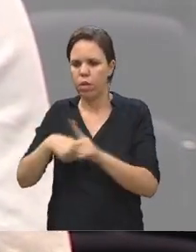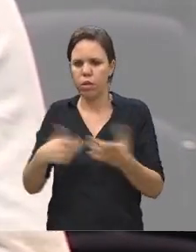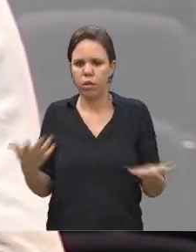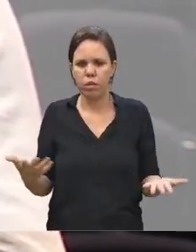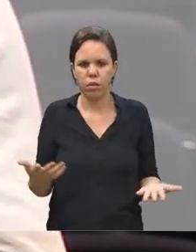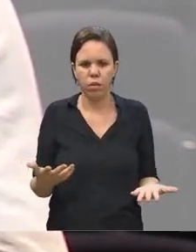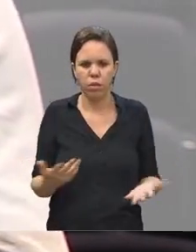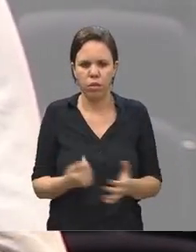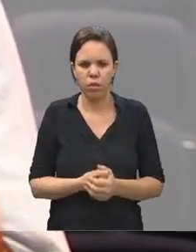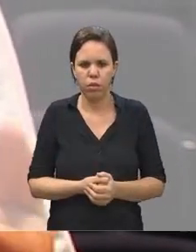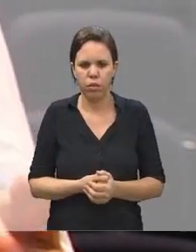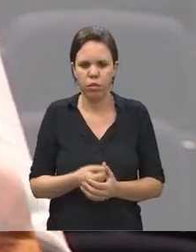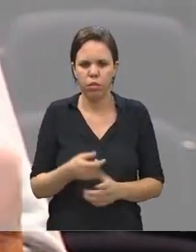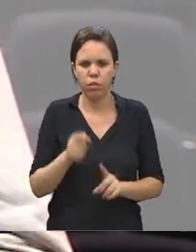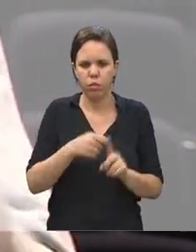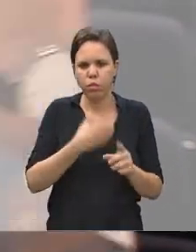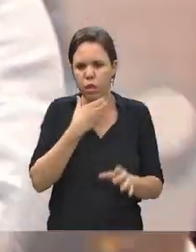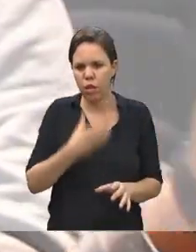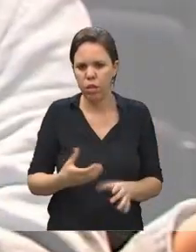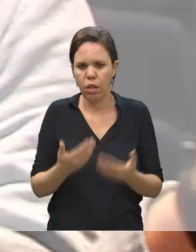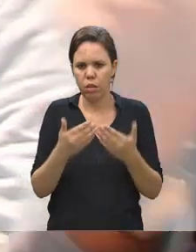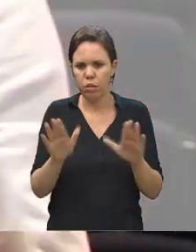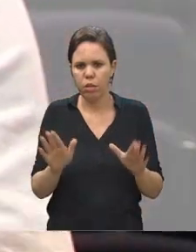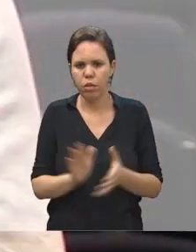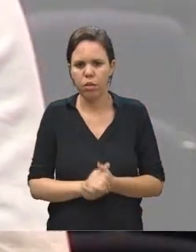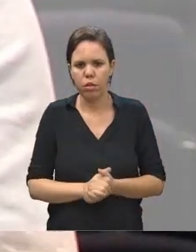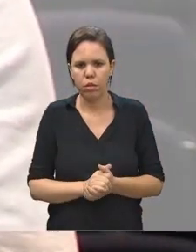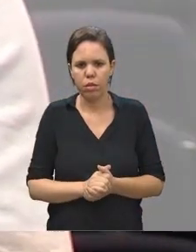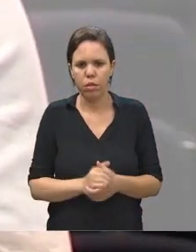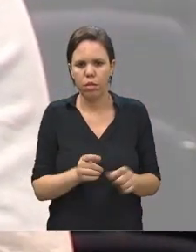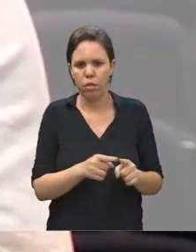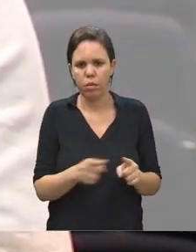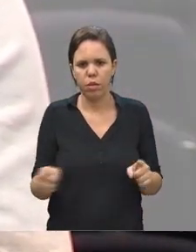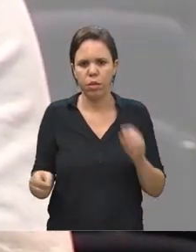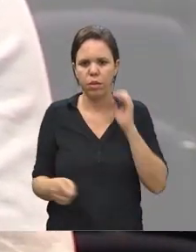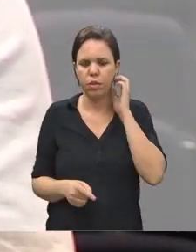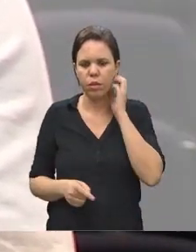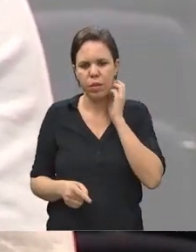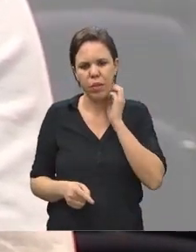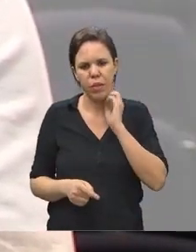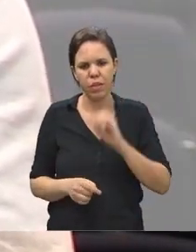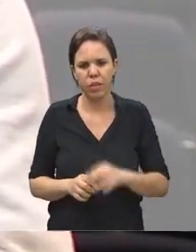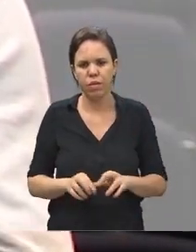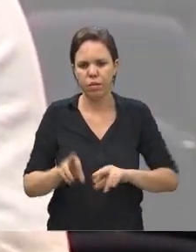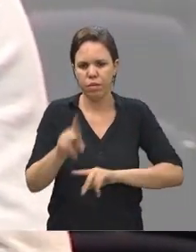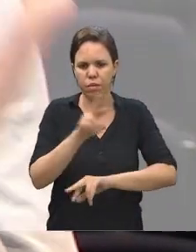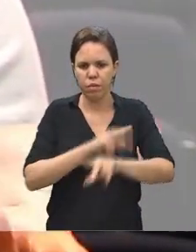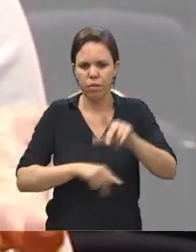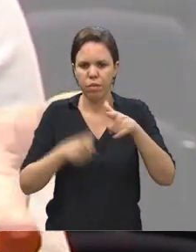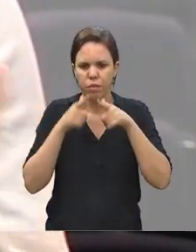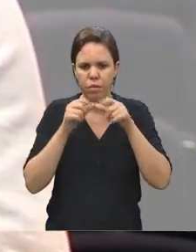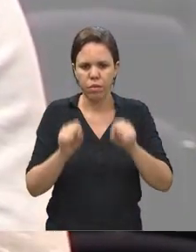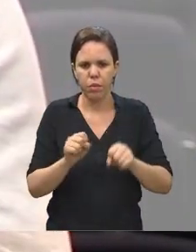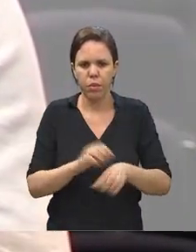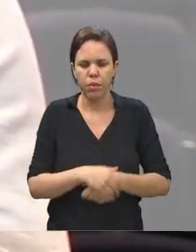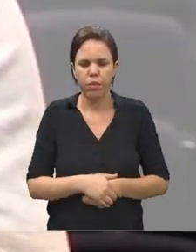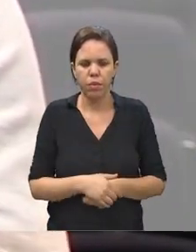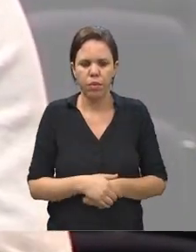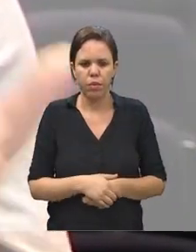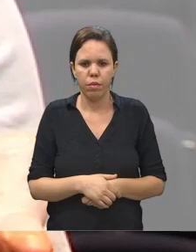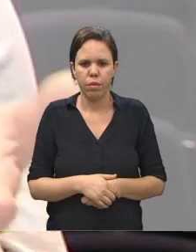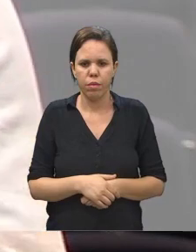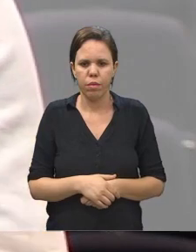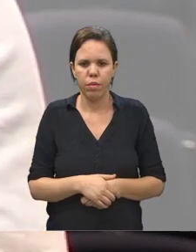Não é o mesmo repertório do concerto de Natal, do concerto de abertura da temporada. São muitas linguagens, são